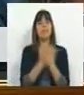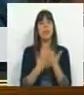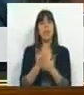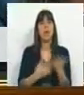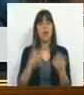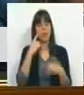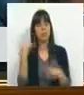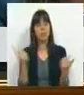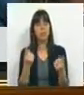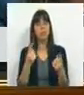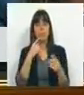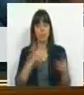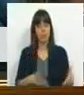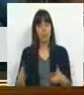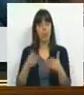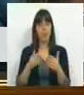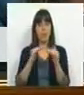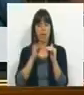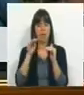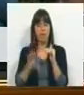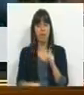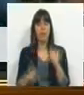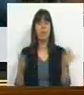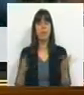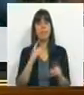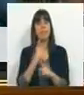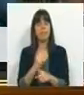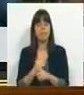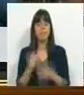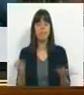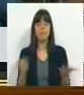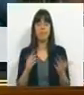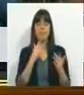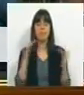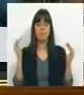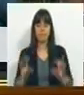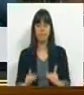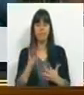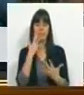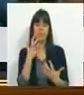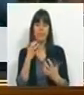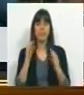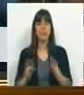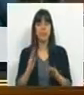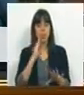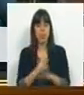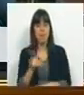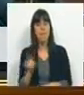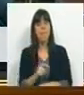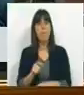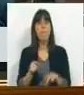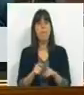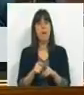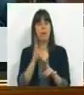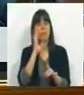económico apresenta uma trajetória descendente, mesmo uma queda significativa no último mês,